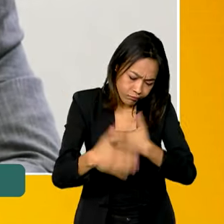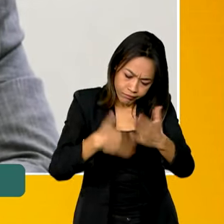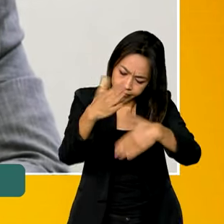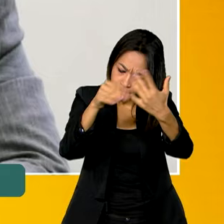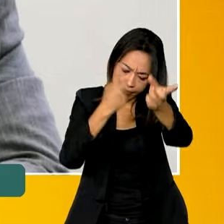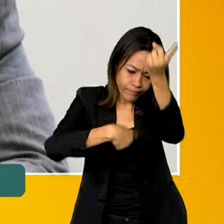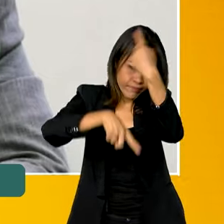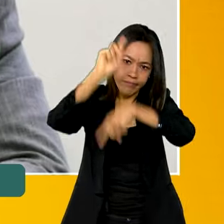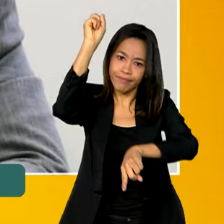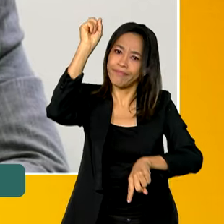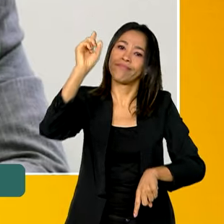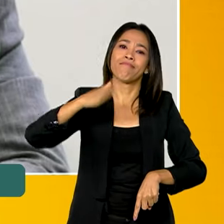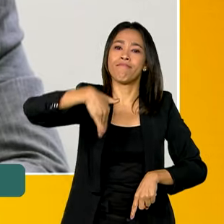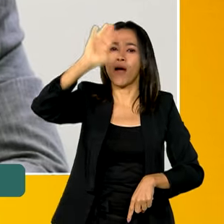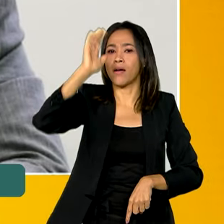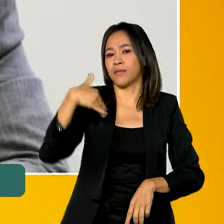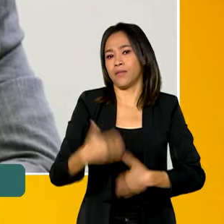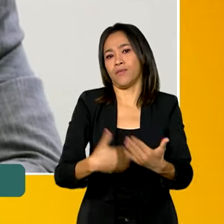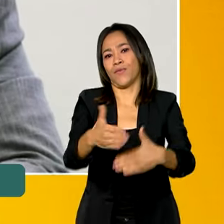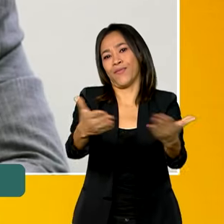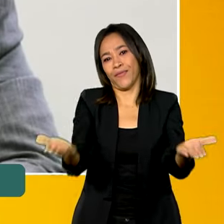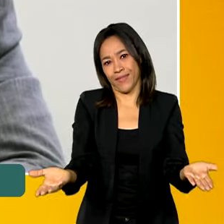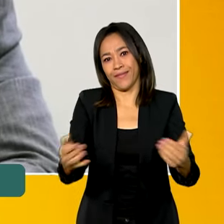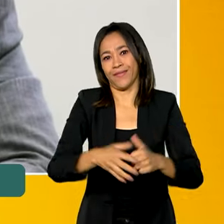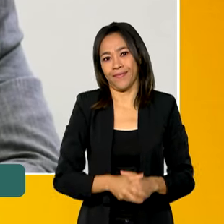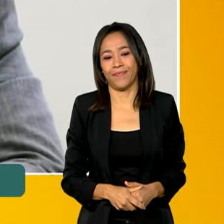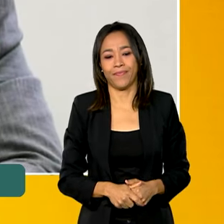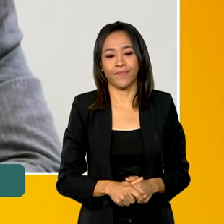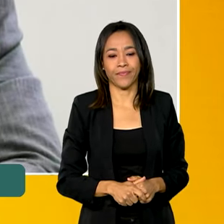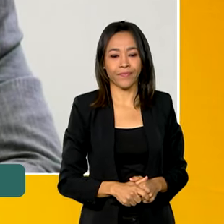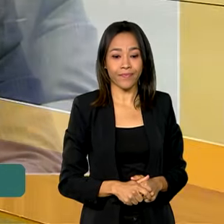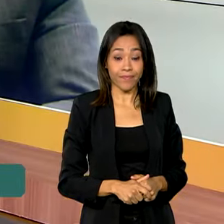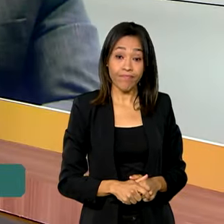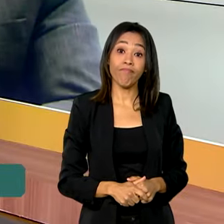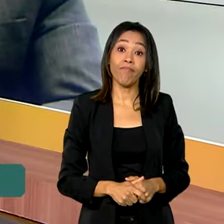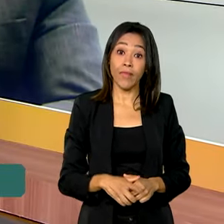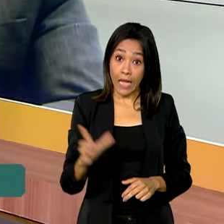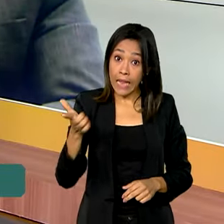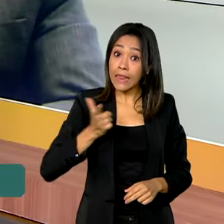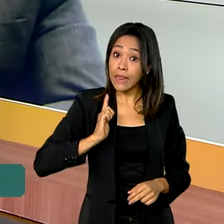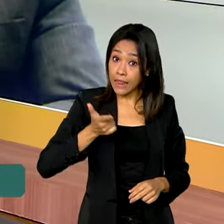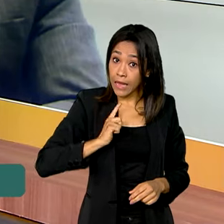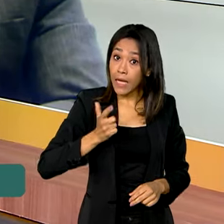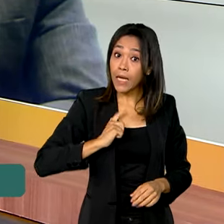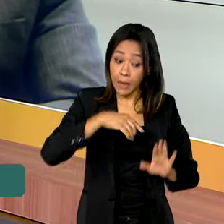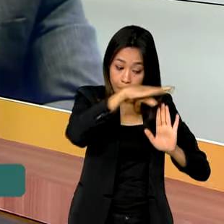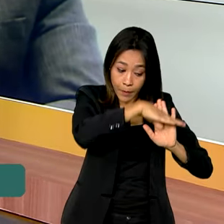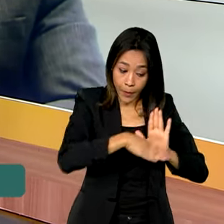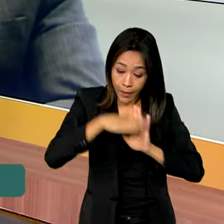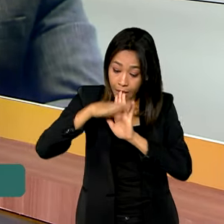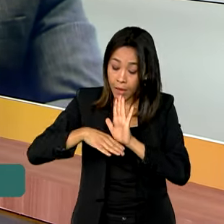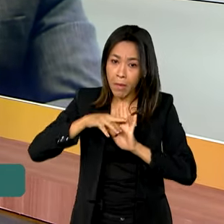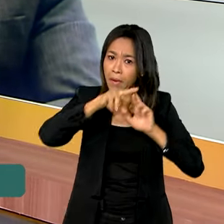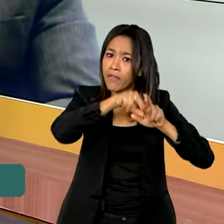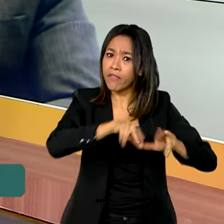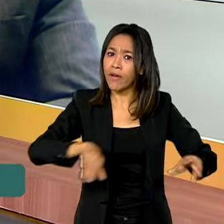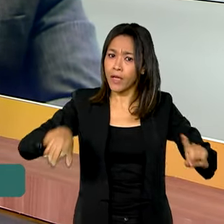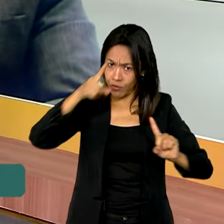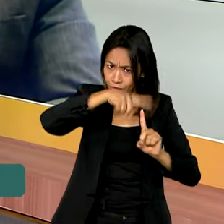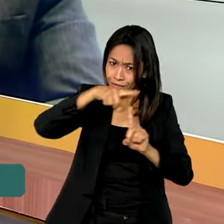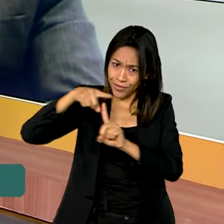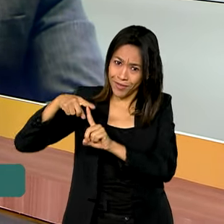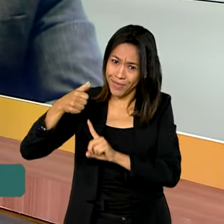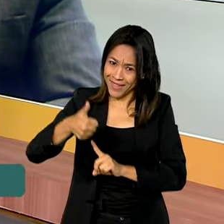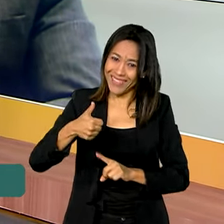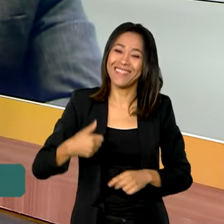tornemos cada vez mais desenvolvidos econômico e socialmente ou seja tem programa para todo tipo de inovação